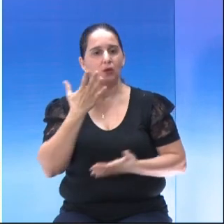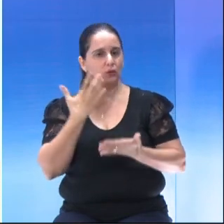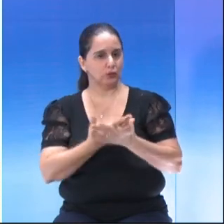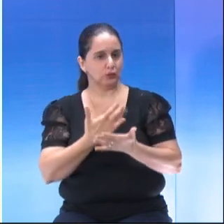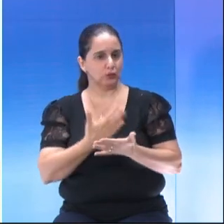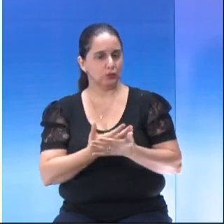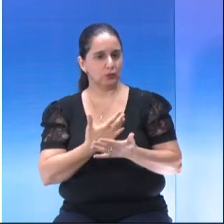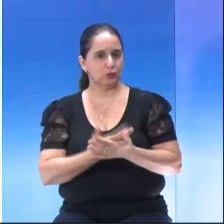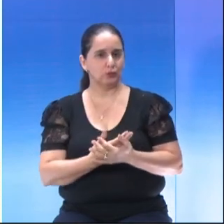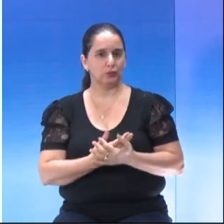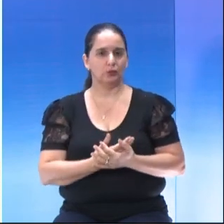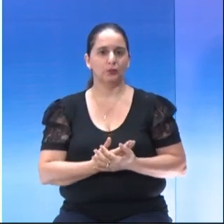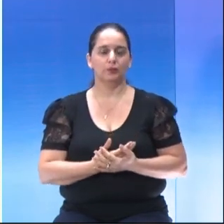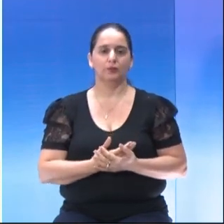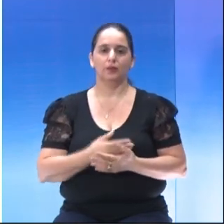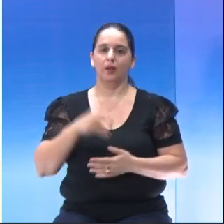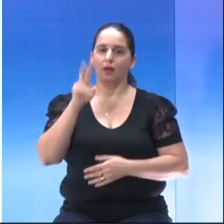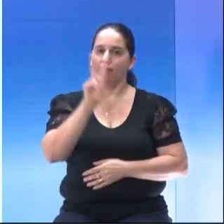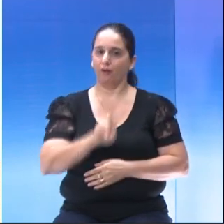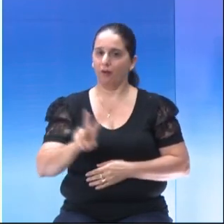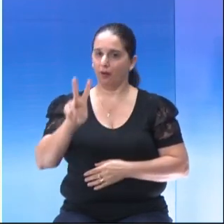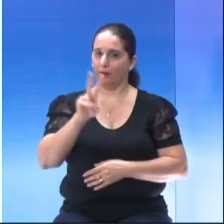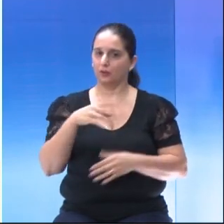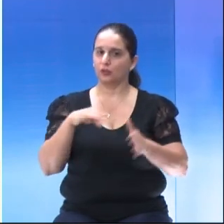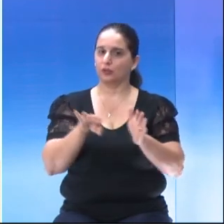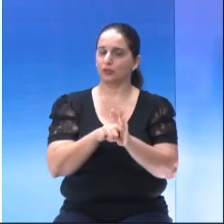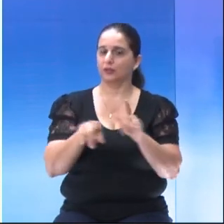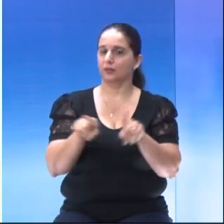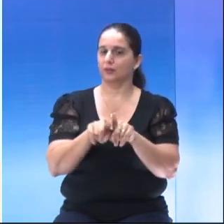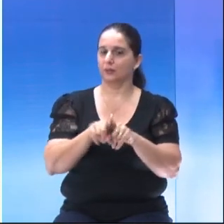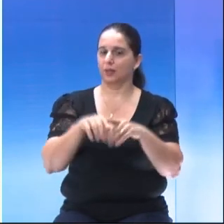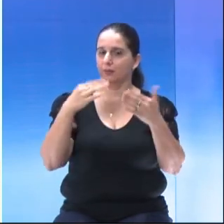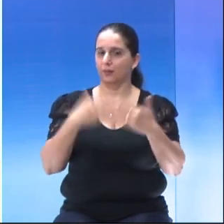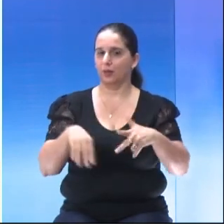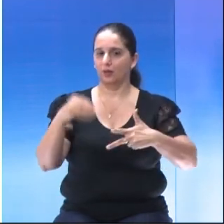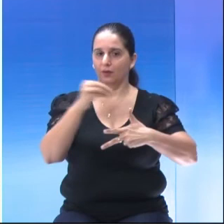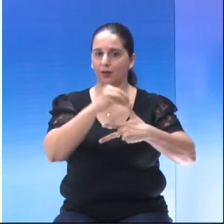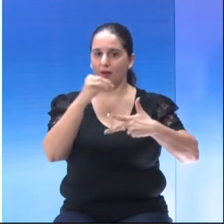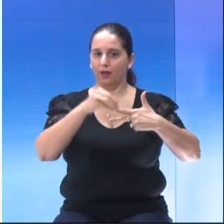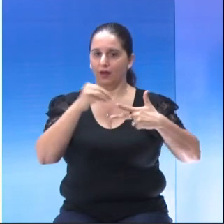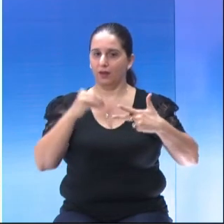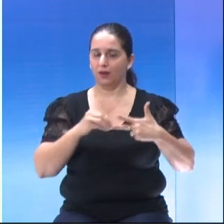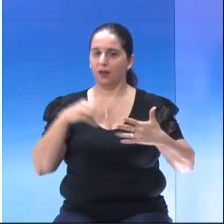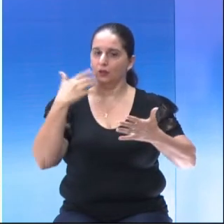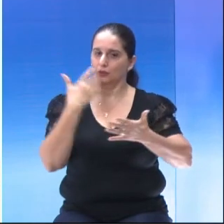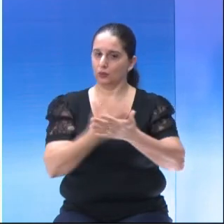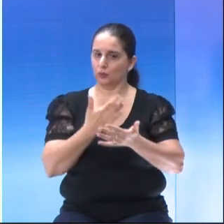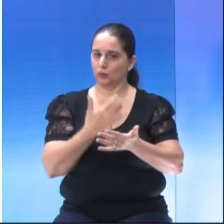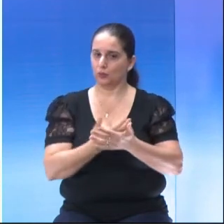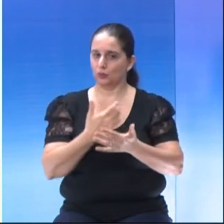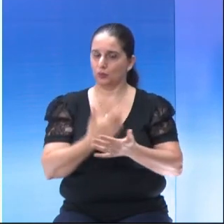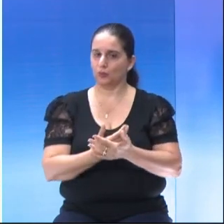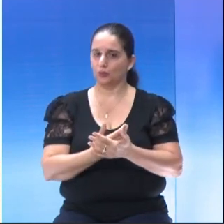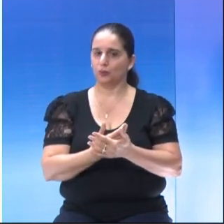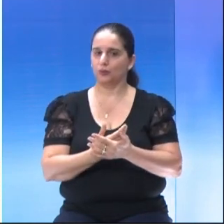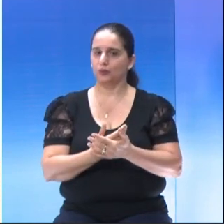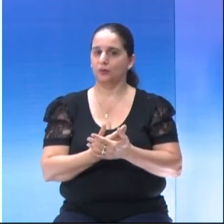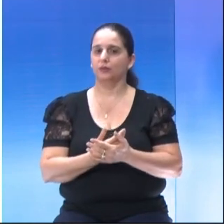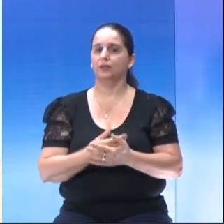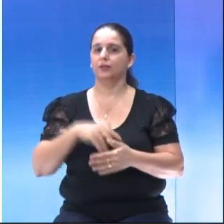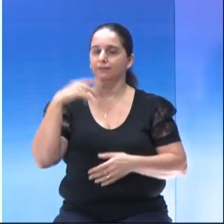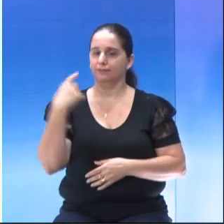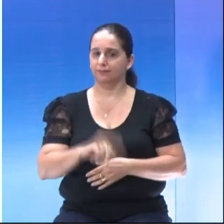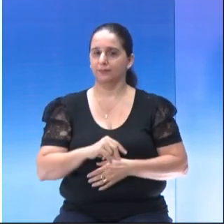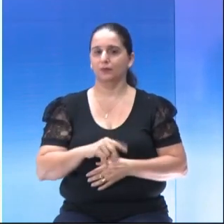vamos estudar, pessoal. Vestibular está chegando, Enem está chegando, cara nos estudos, senta o traseirão na